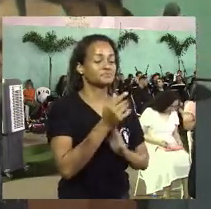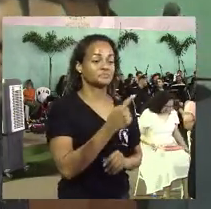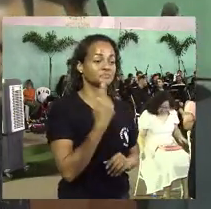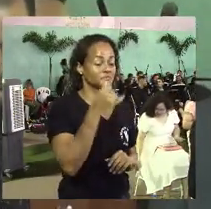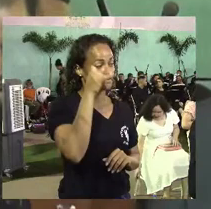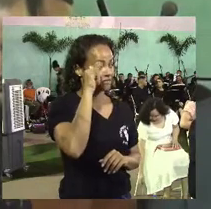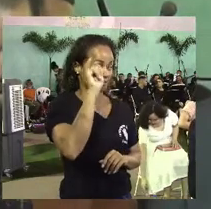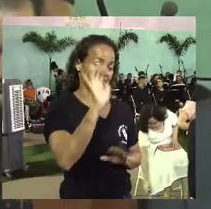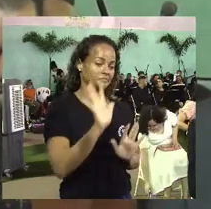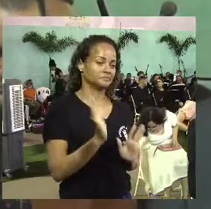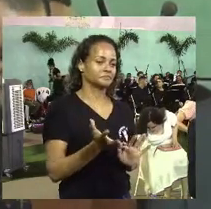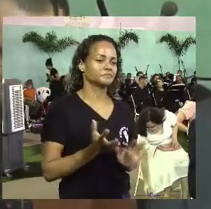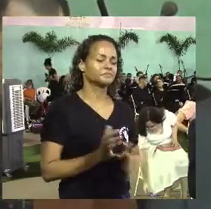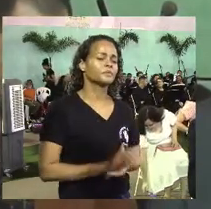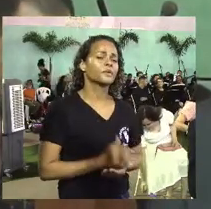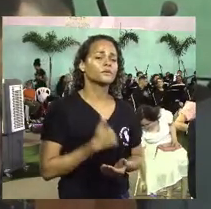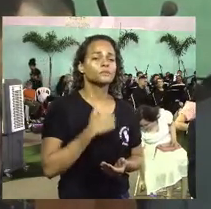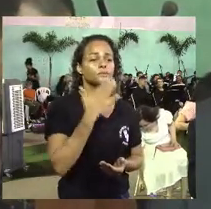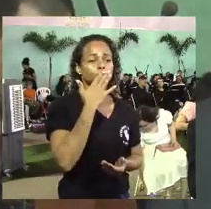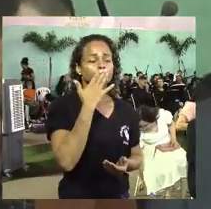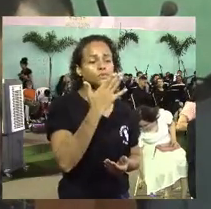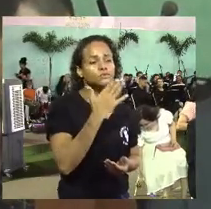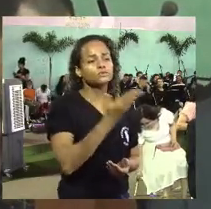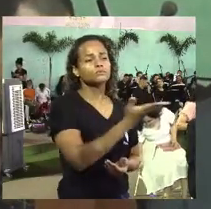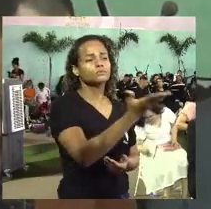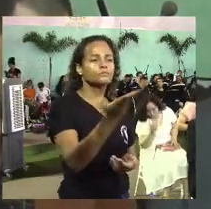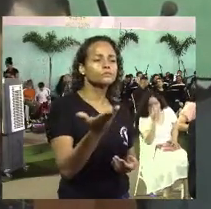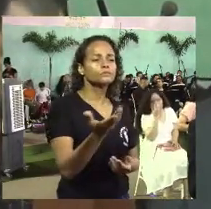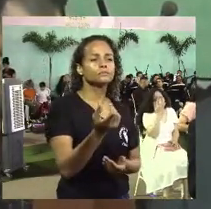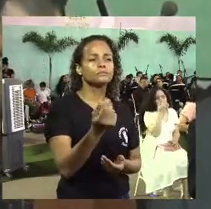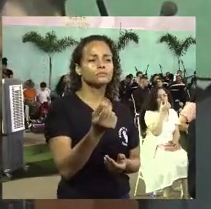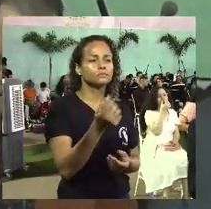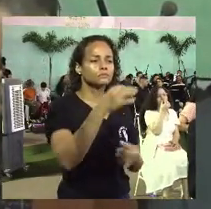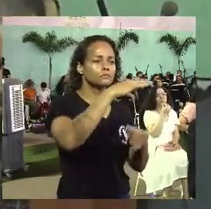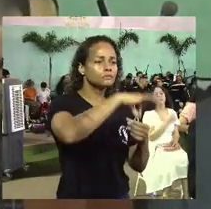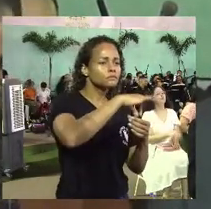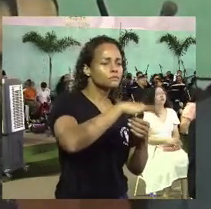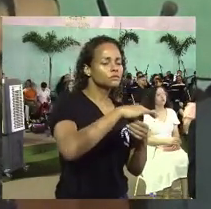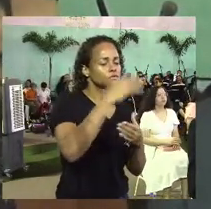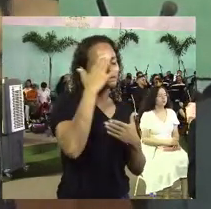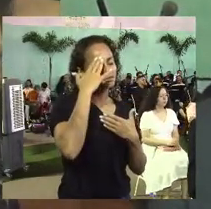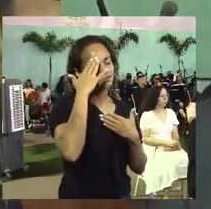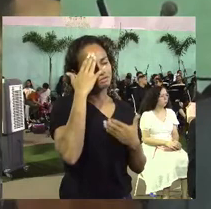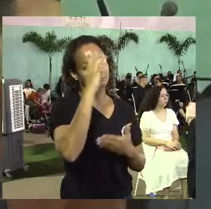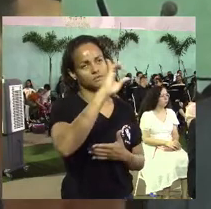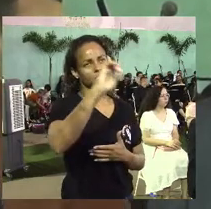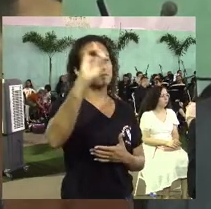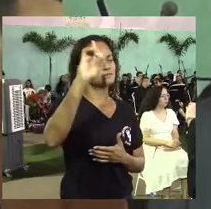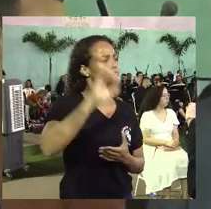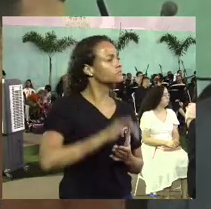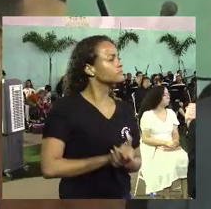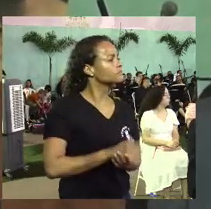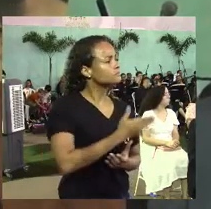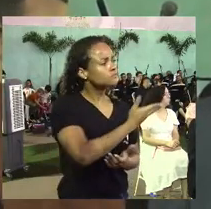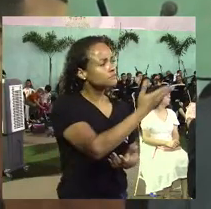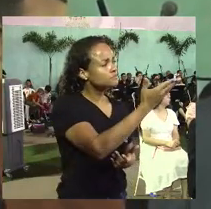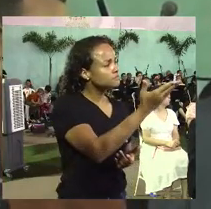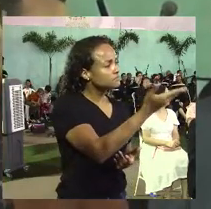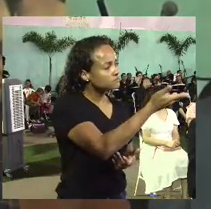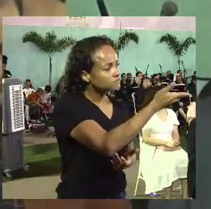eu peço a todos que ofertam com muita gratidão Cadê os meus companheiros já estão aí na frente vocês tem coragem de vir